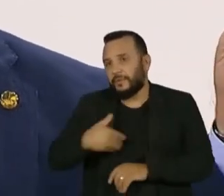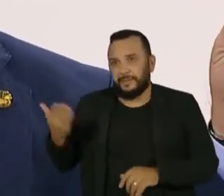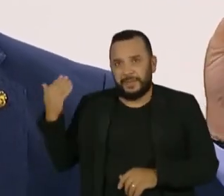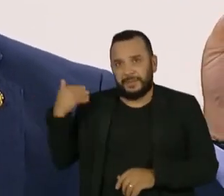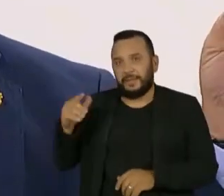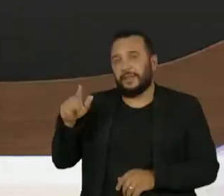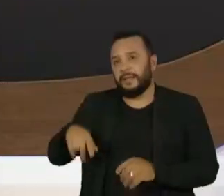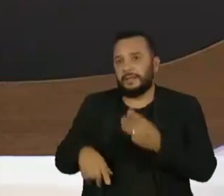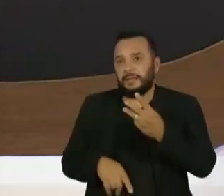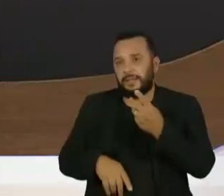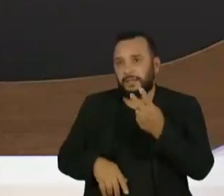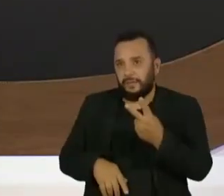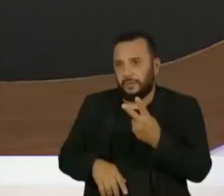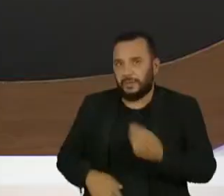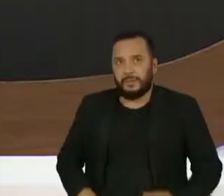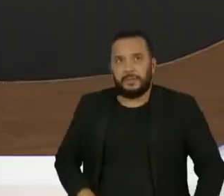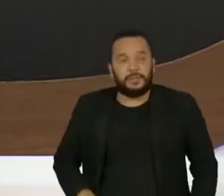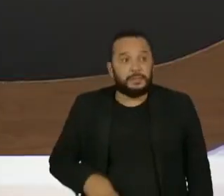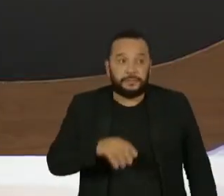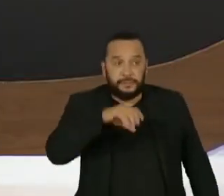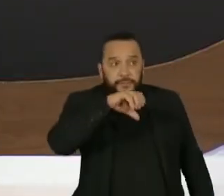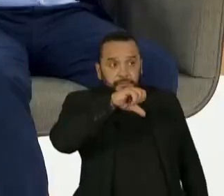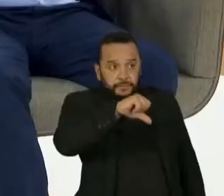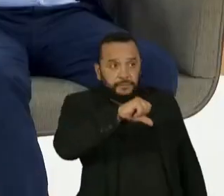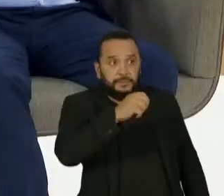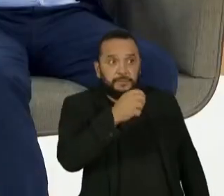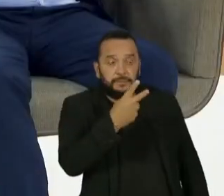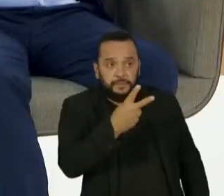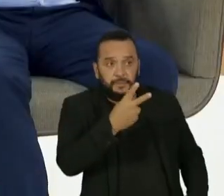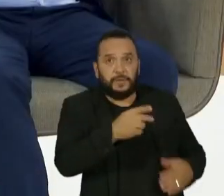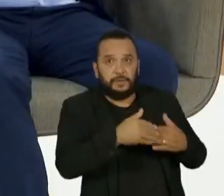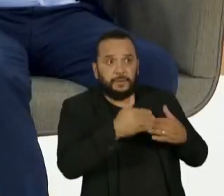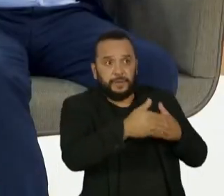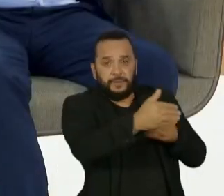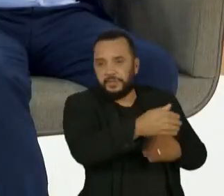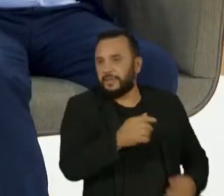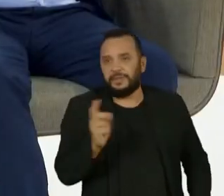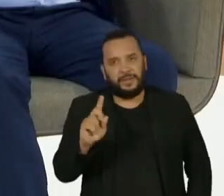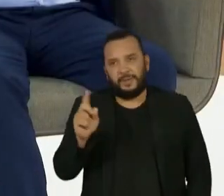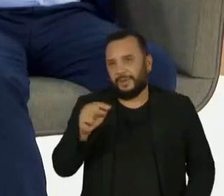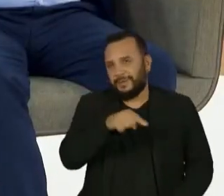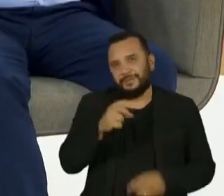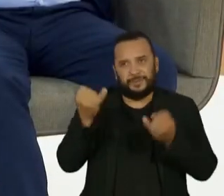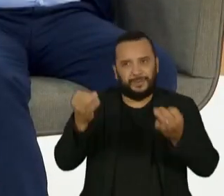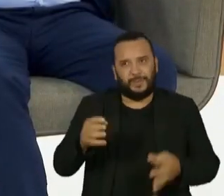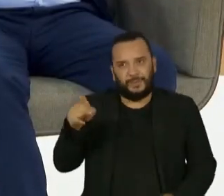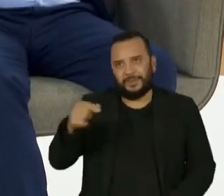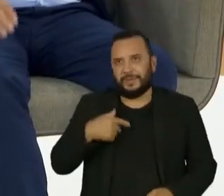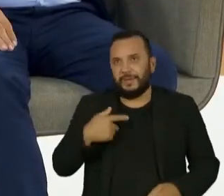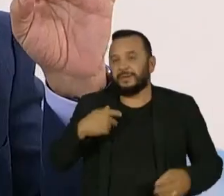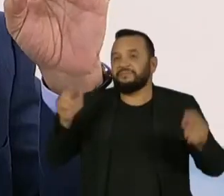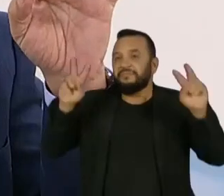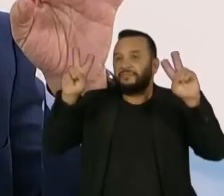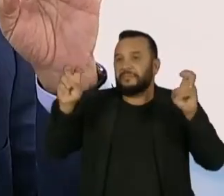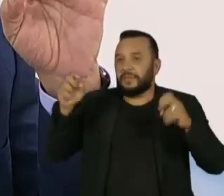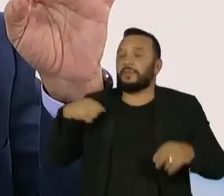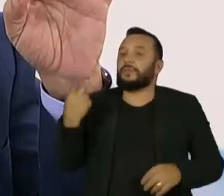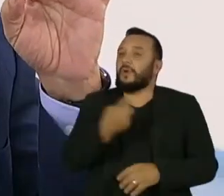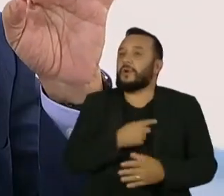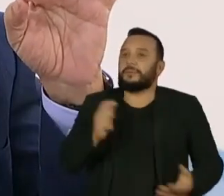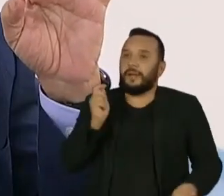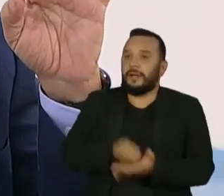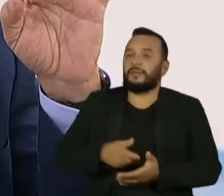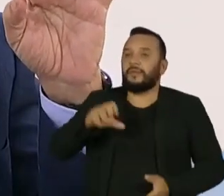são 32 bilhões. Ele está dizendo que esses 92 bilhões foram jogados para frente pela PEC dos precatórios. Ele não explicou isso não, Vera. Ele afirmou o seguinte, textualmente, abre aspas, nós estamos